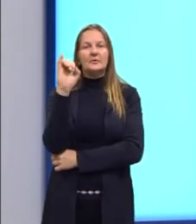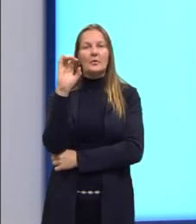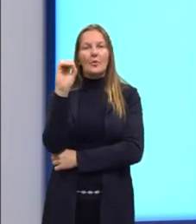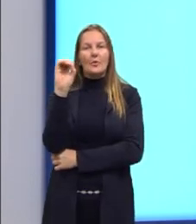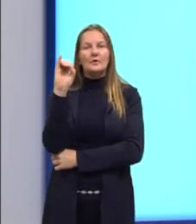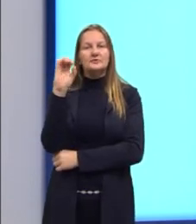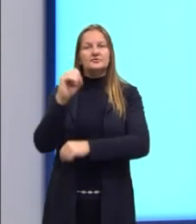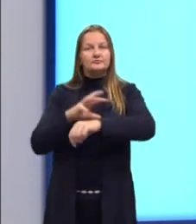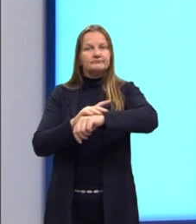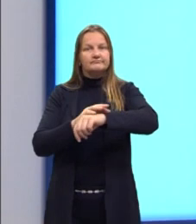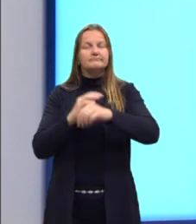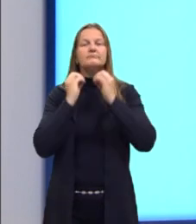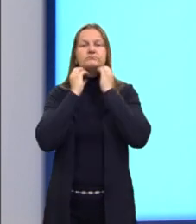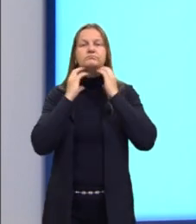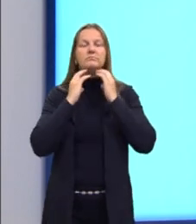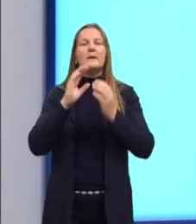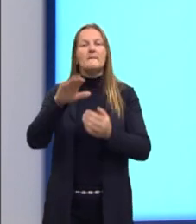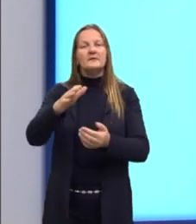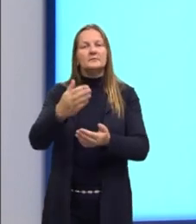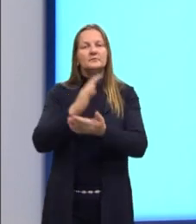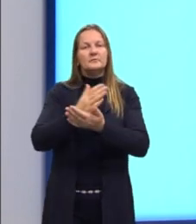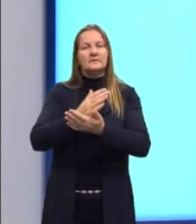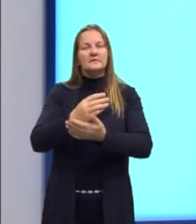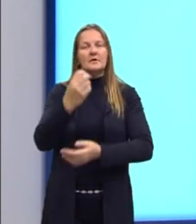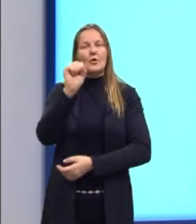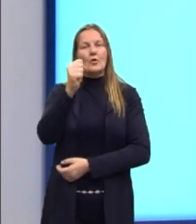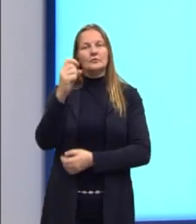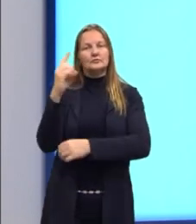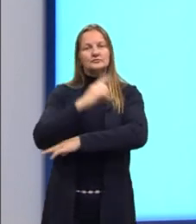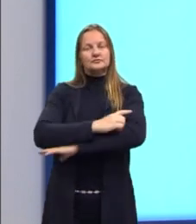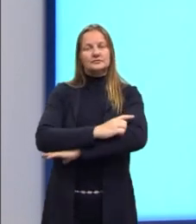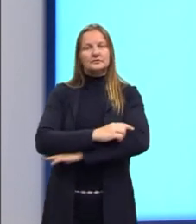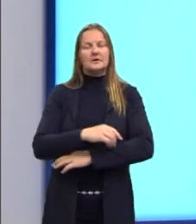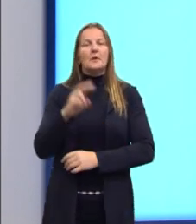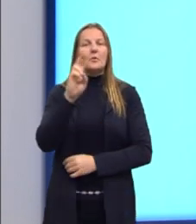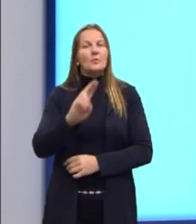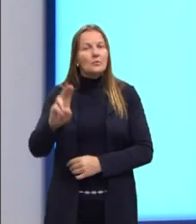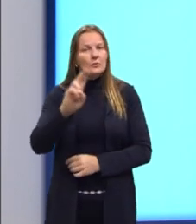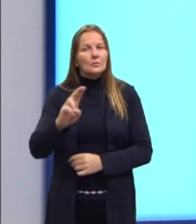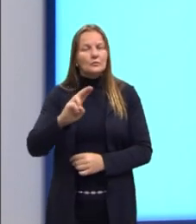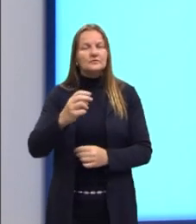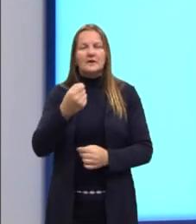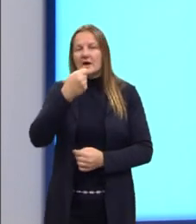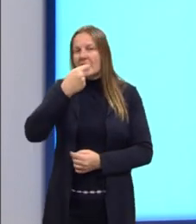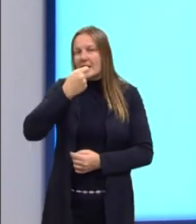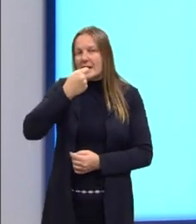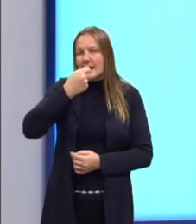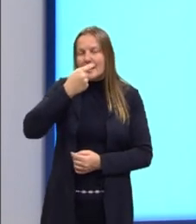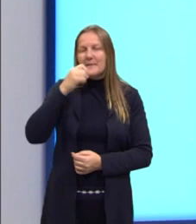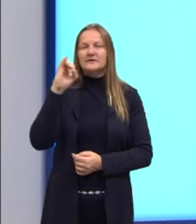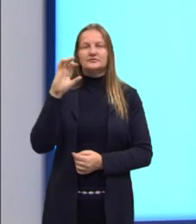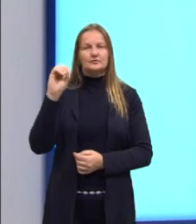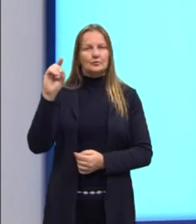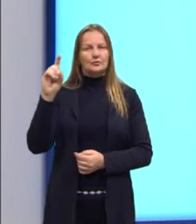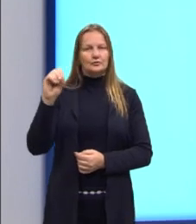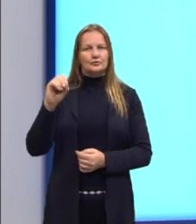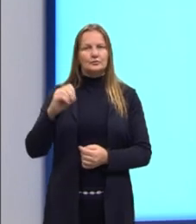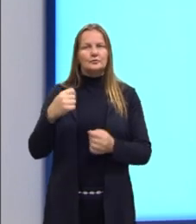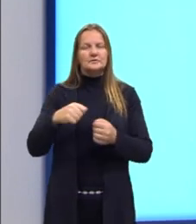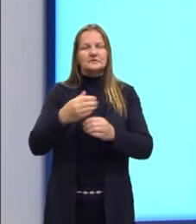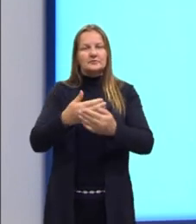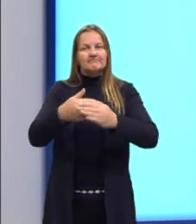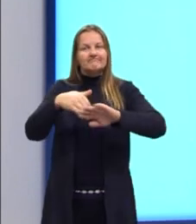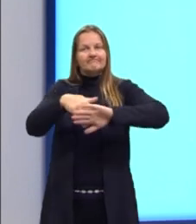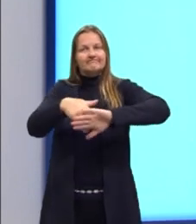ele tem um tempo de meia-vida de oito dias então a pessoa que utiliza essa medicação de iodo ela precisa ficar